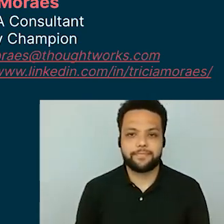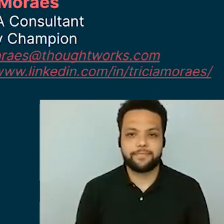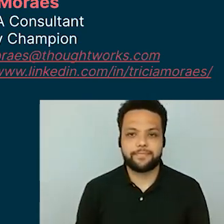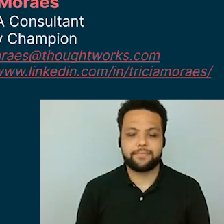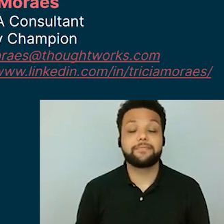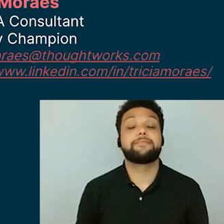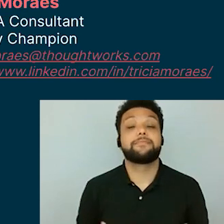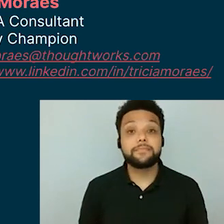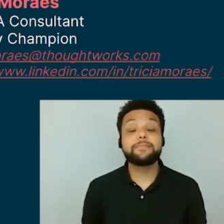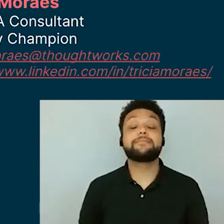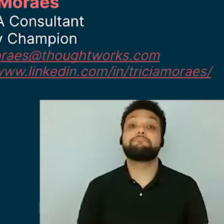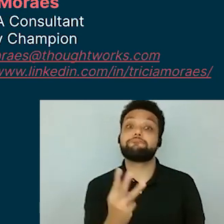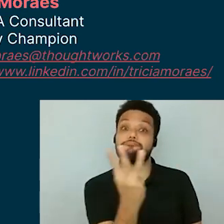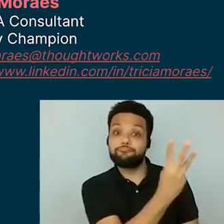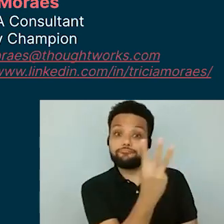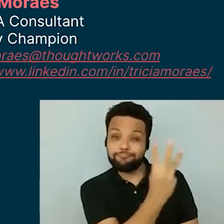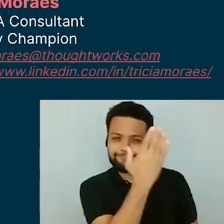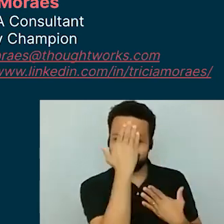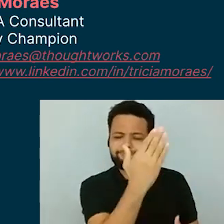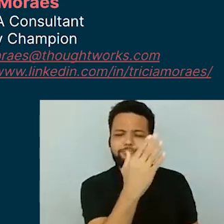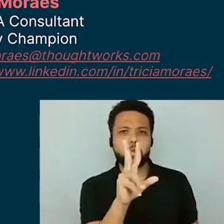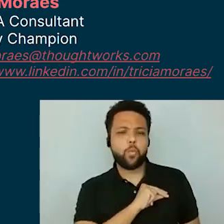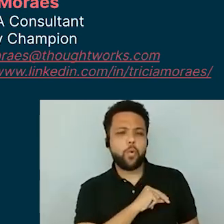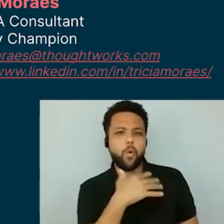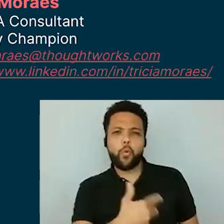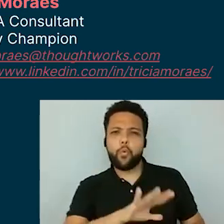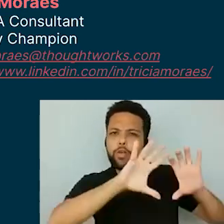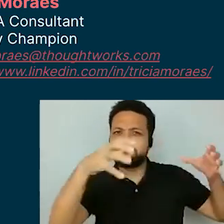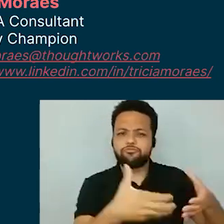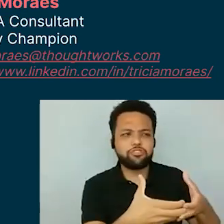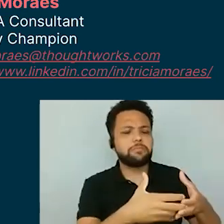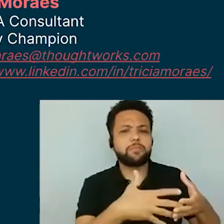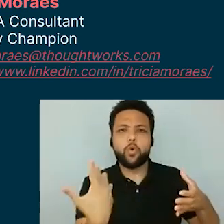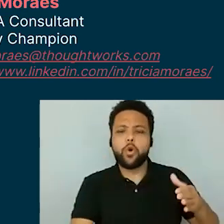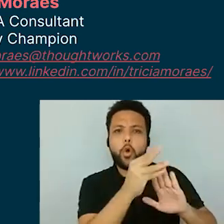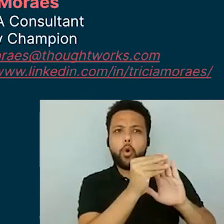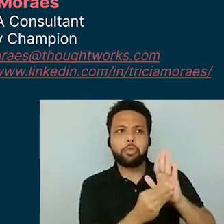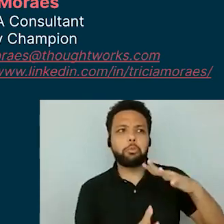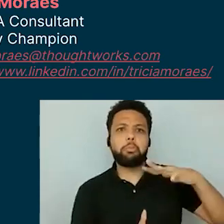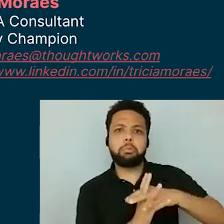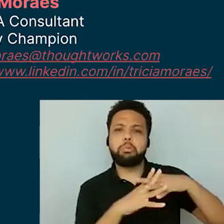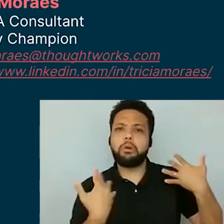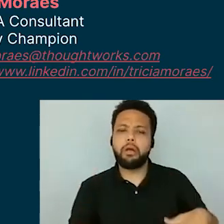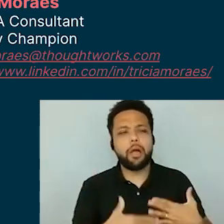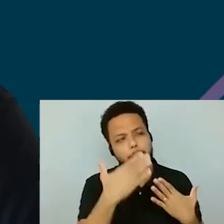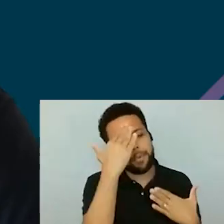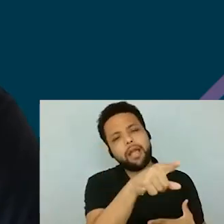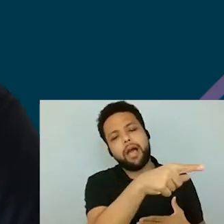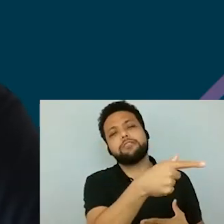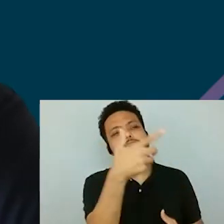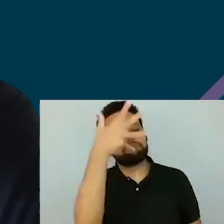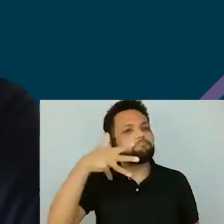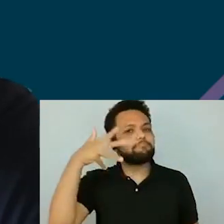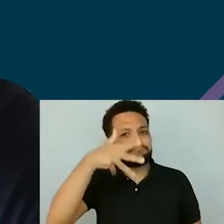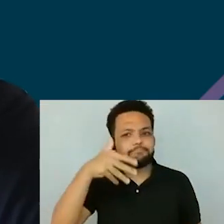Obrigada a vocês, meninas. Que time e que conteúdo. Muito obrigada por compartilhar com a gente. Nós